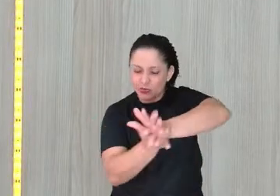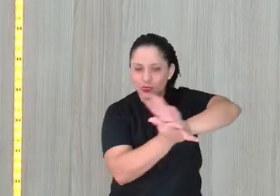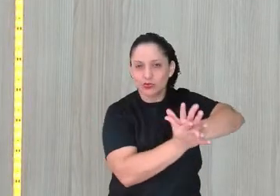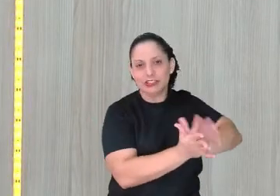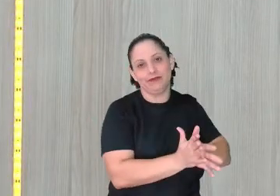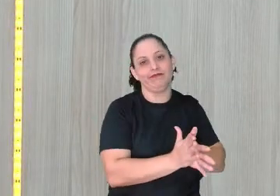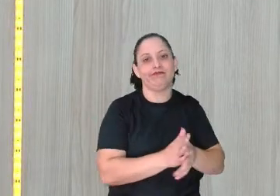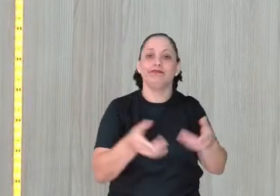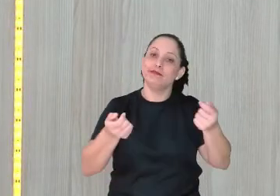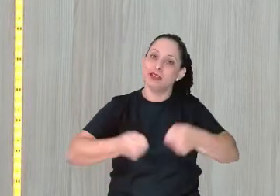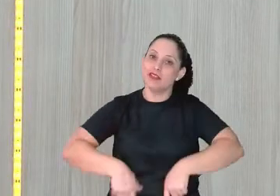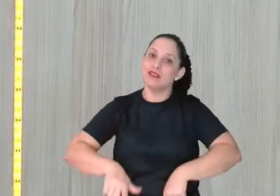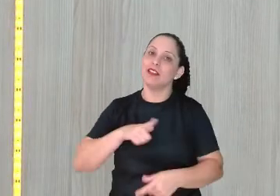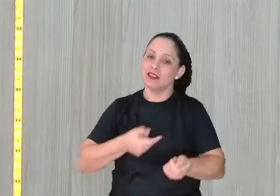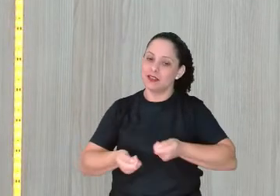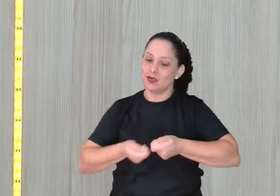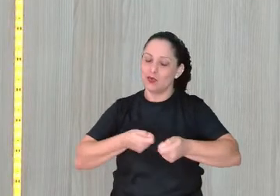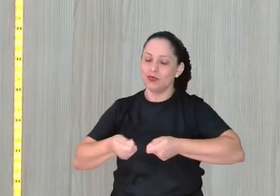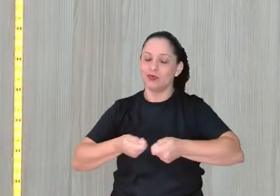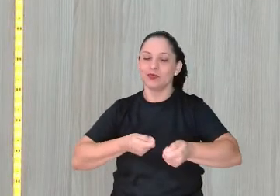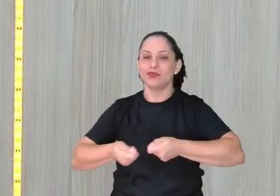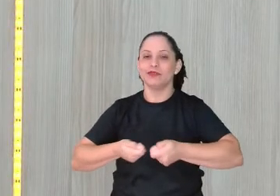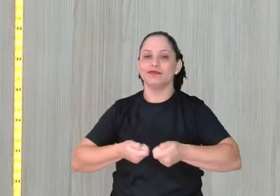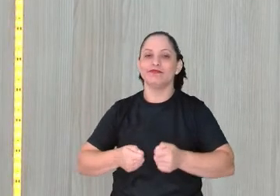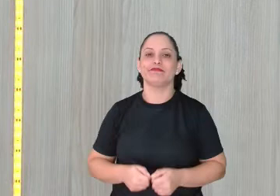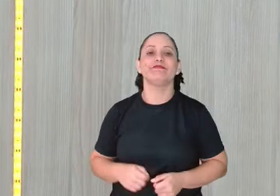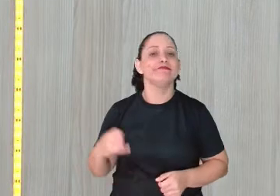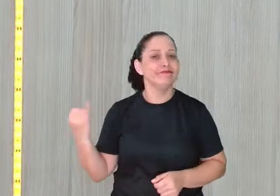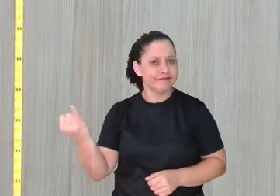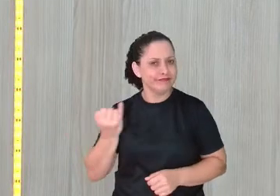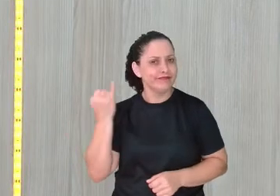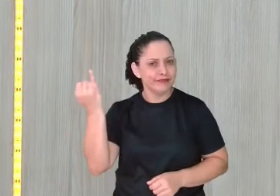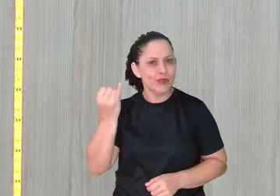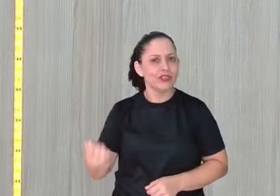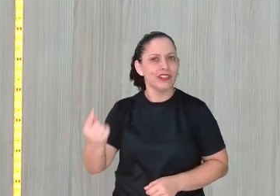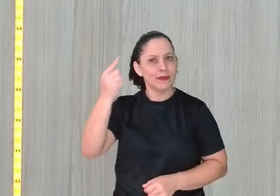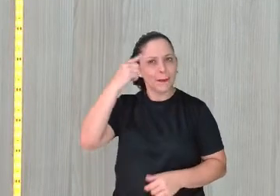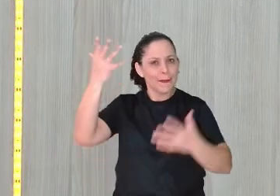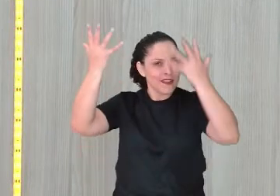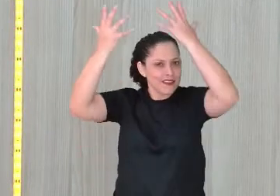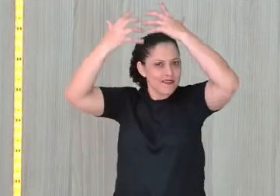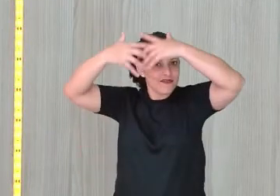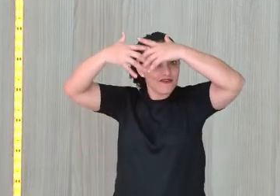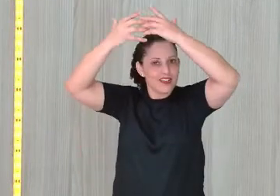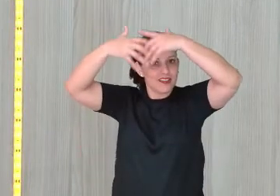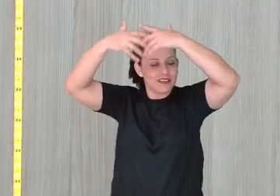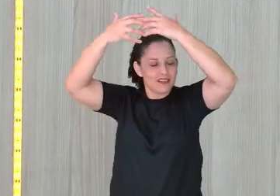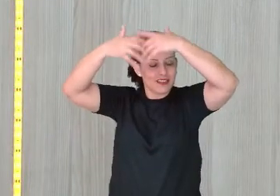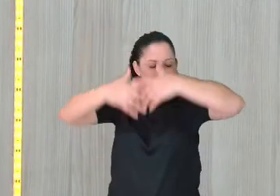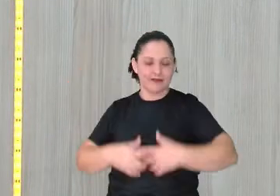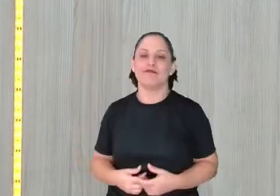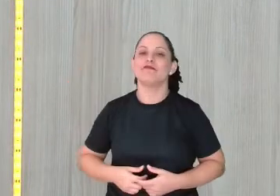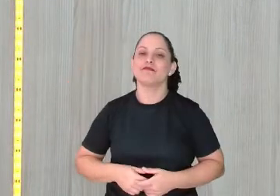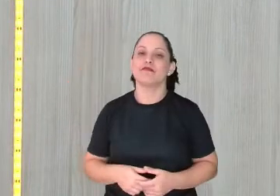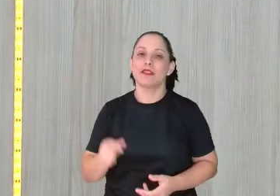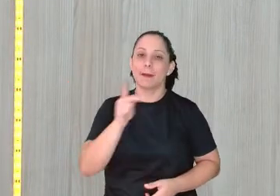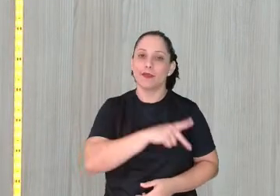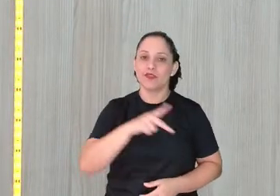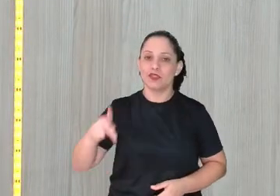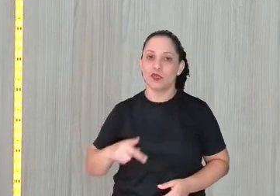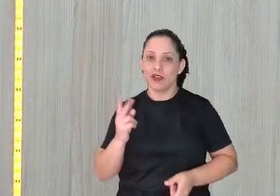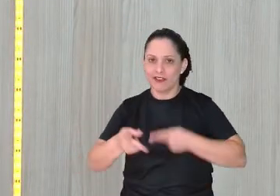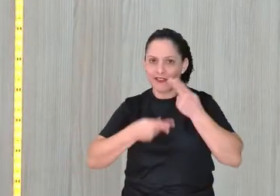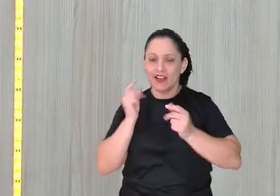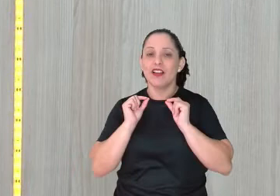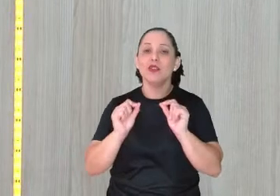Exatamente. Então, é importante a gente realmente refletir e ver que, veja, a professora Carol mesmo colocou, né? Há uns